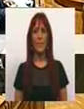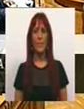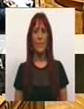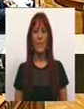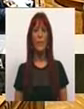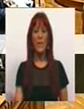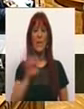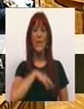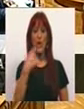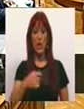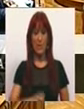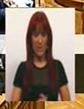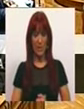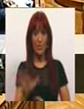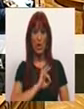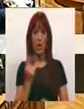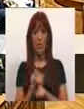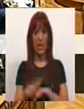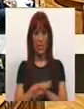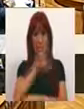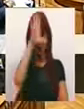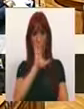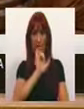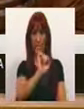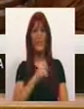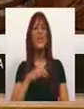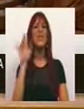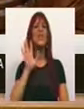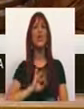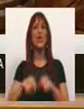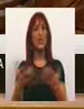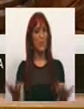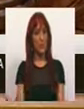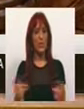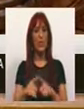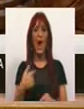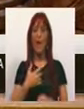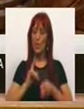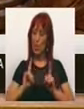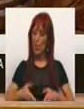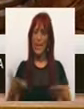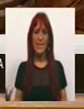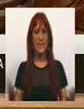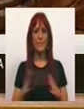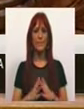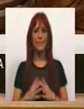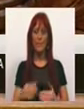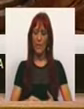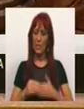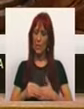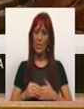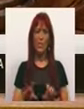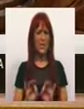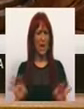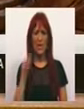senhor presidente senhores membros do governo senhoras e senhores deputados que queria começar por cumprimentar